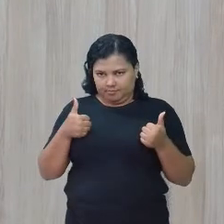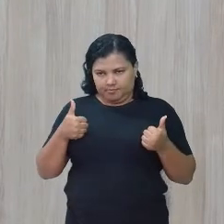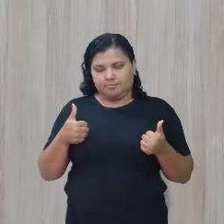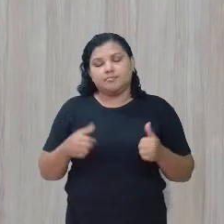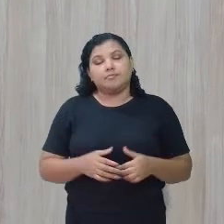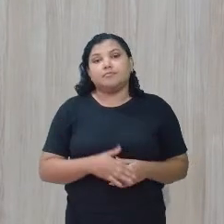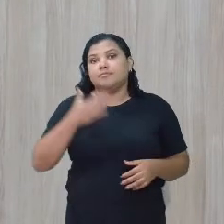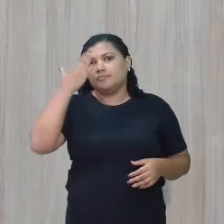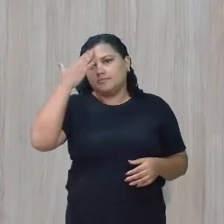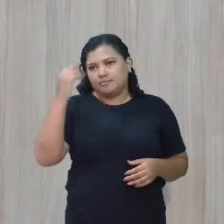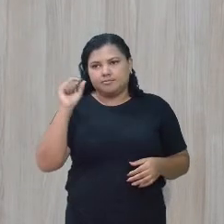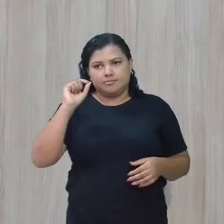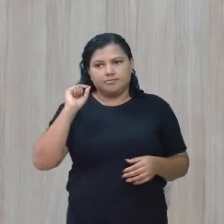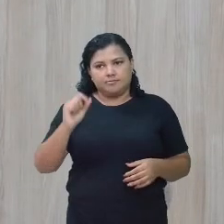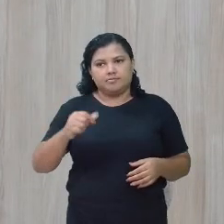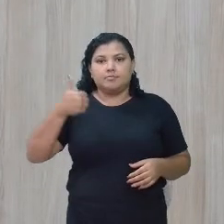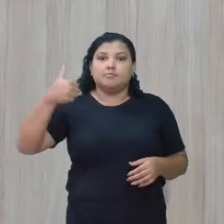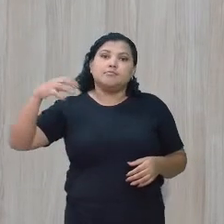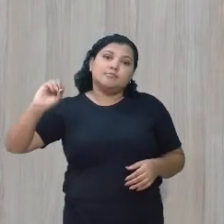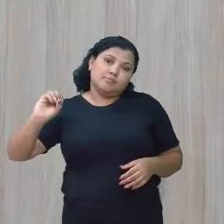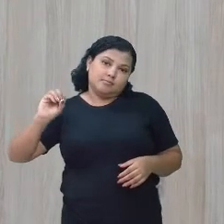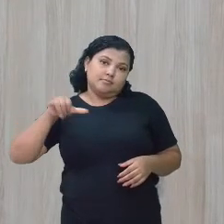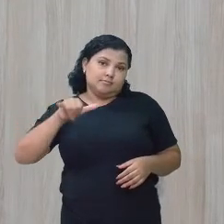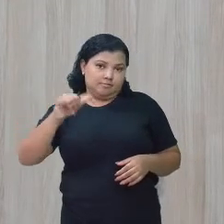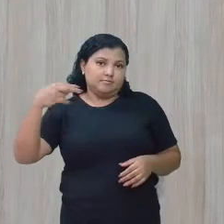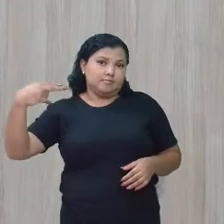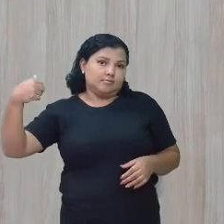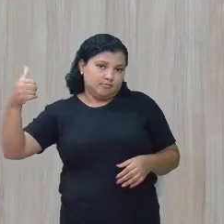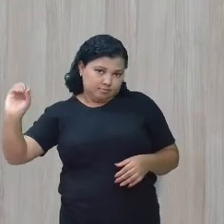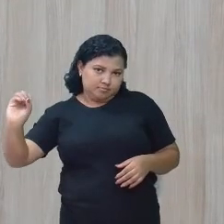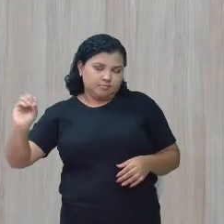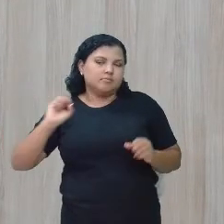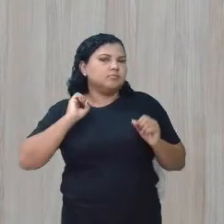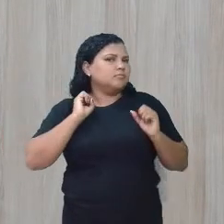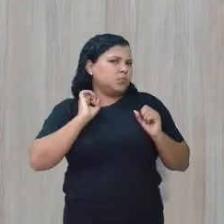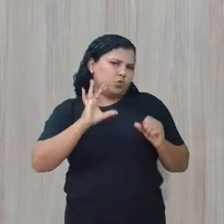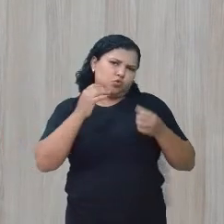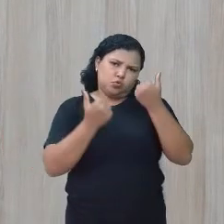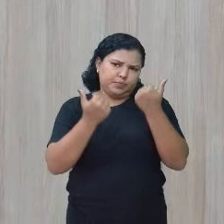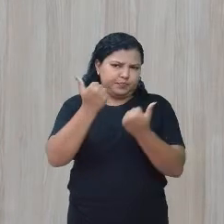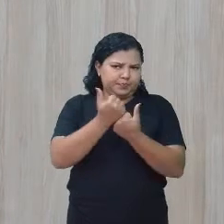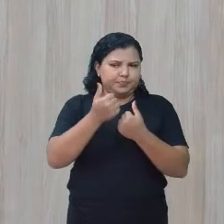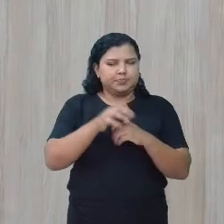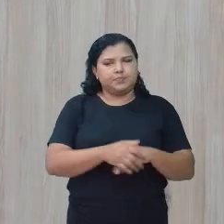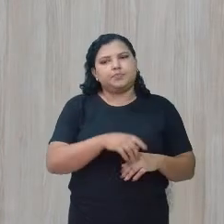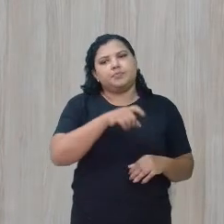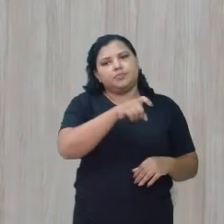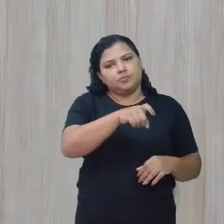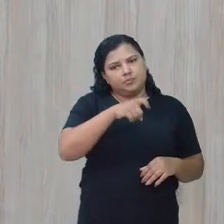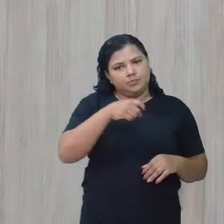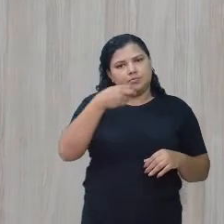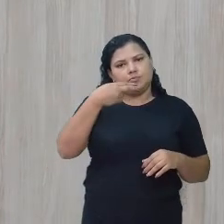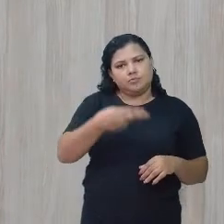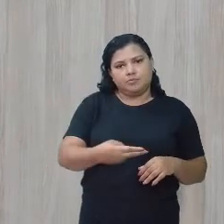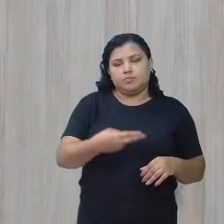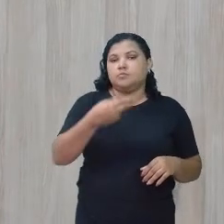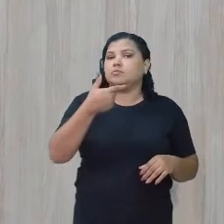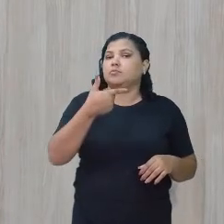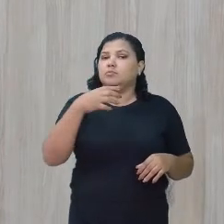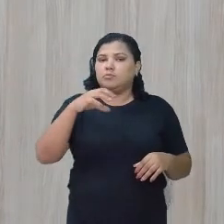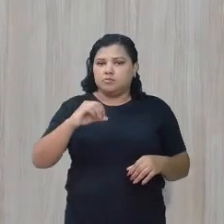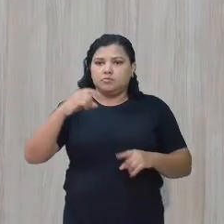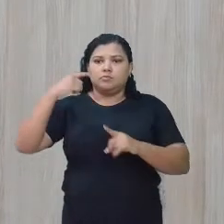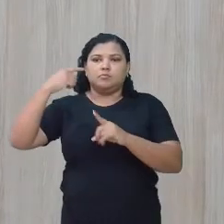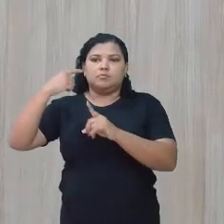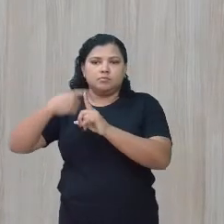a gente sabe que o valor de y é quanto? 10. Então é só fazer aí a substituição. Eu tenho agora que x é